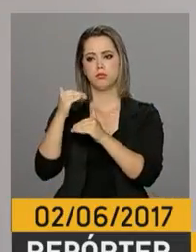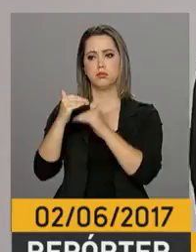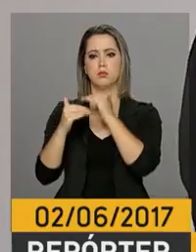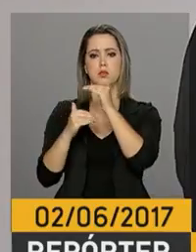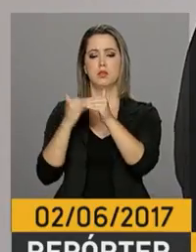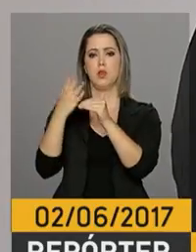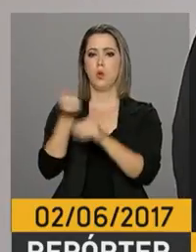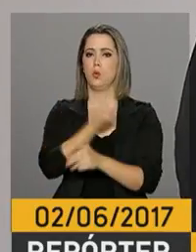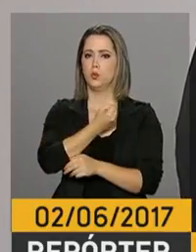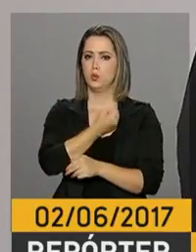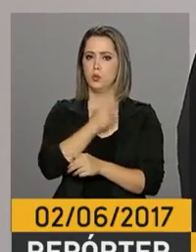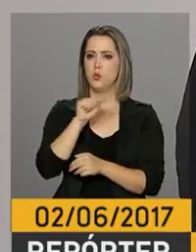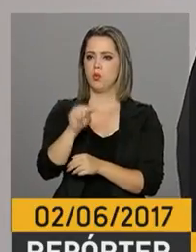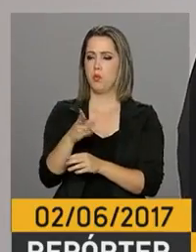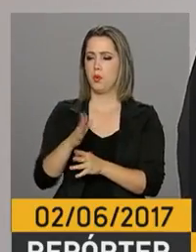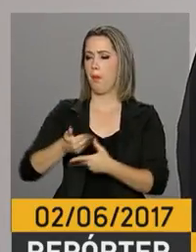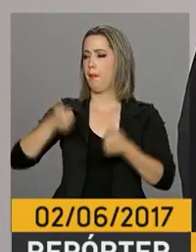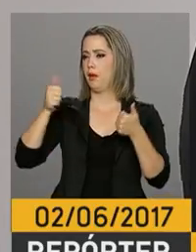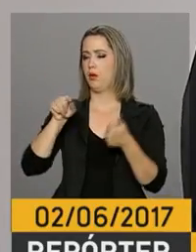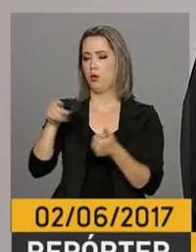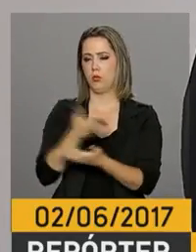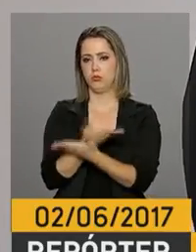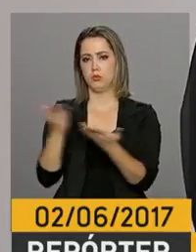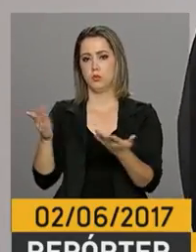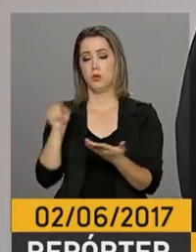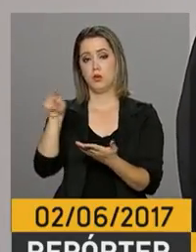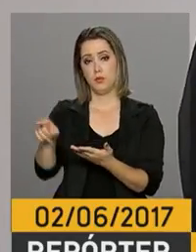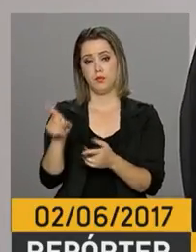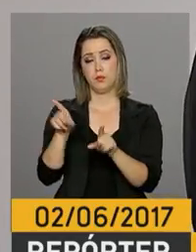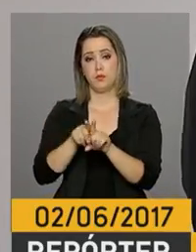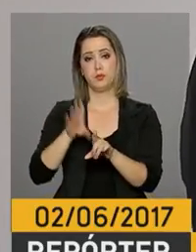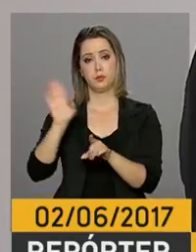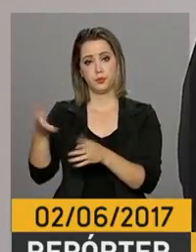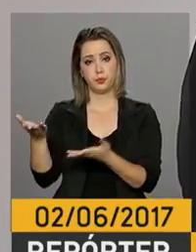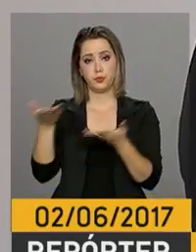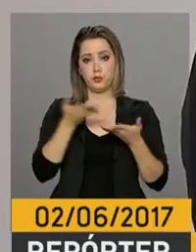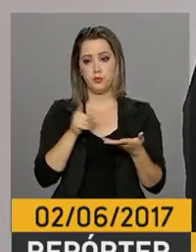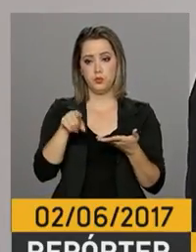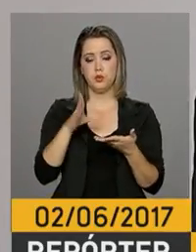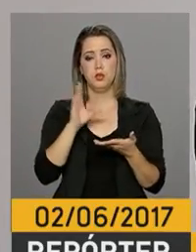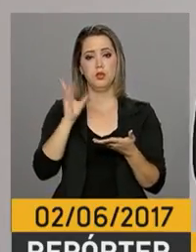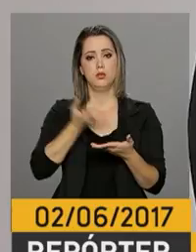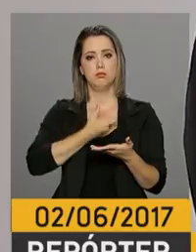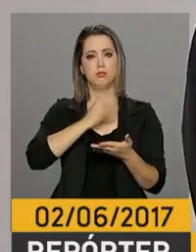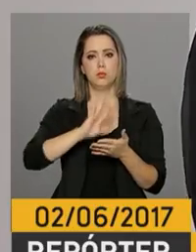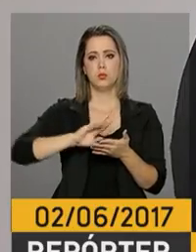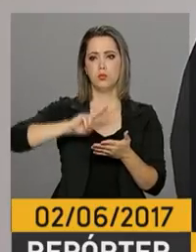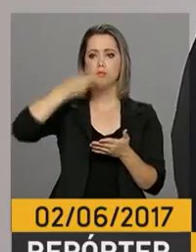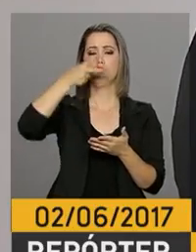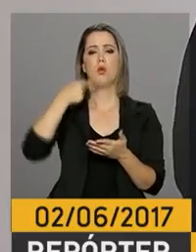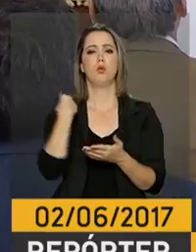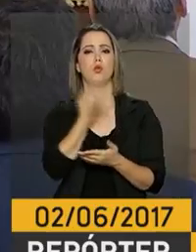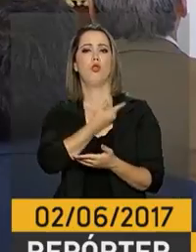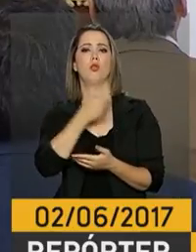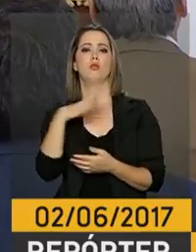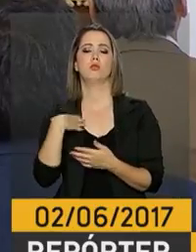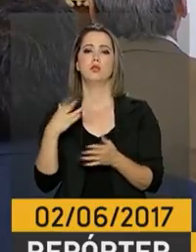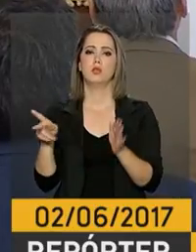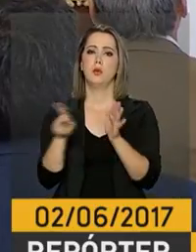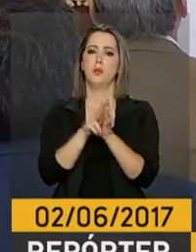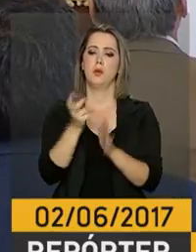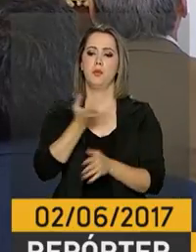ao currículo de excelência o fato de vossa excelência recebê la a um adicional à